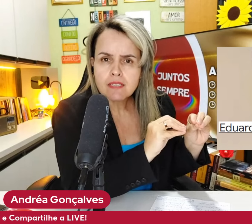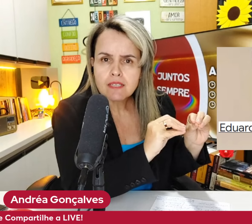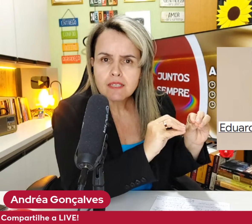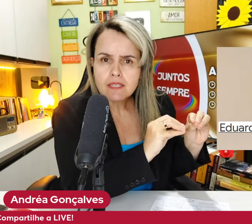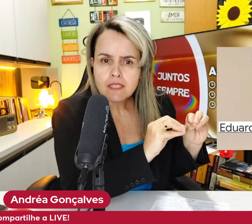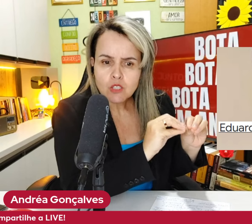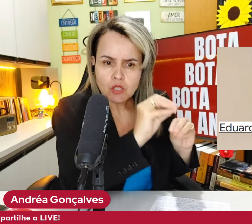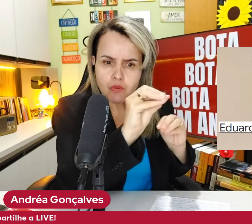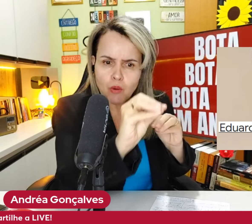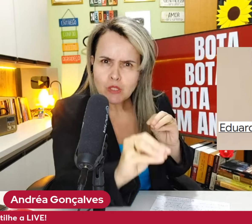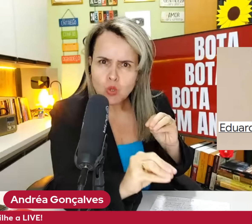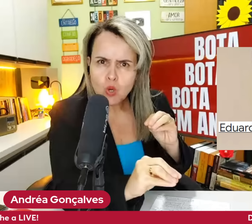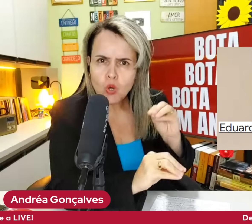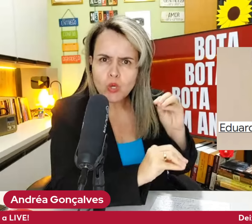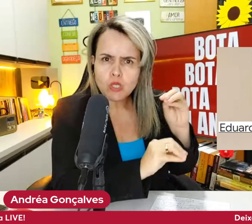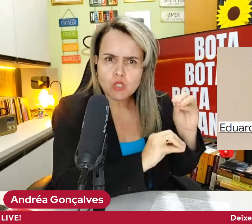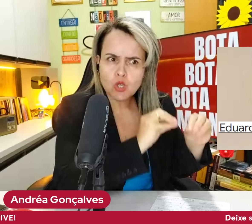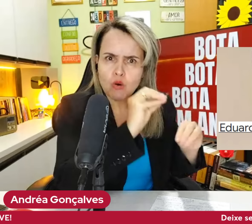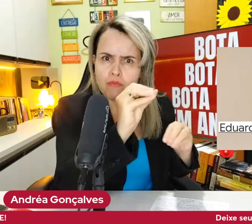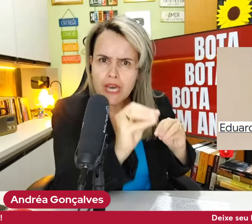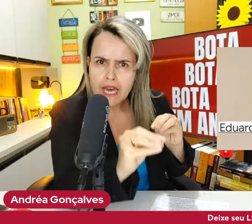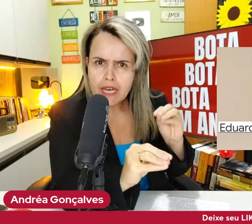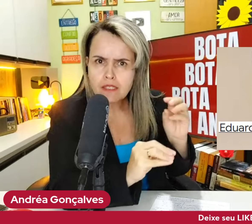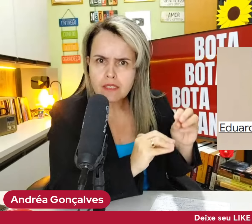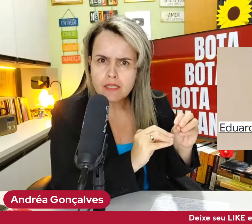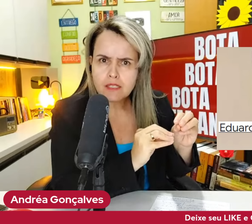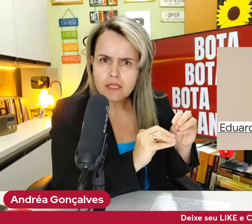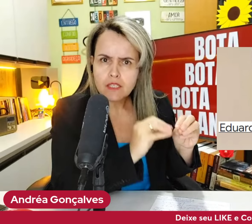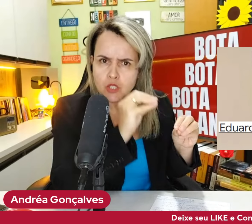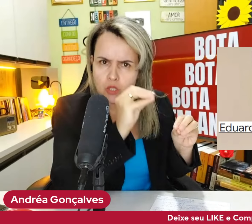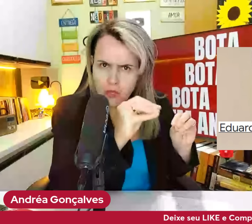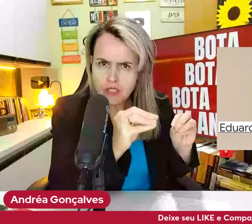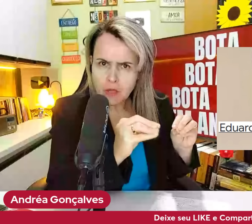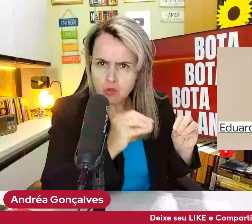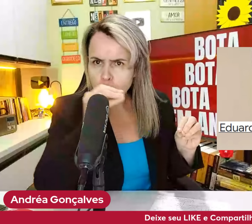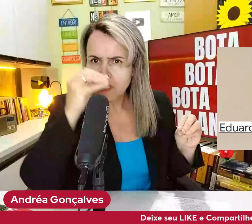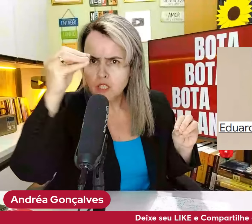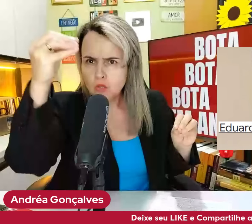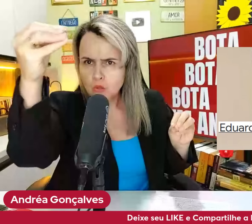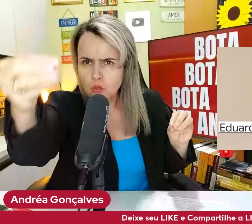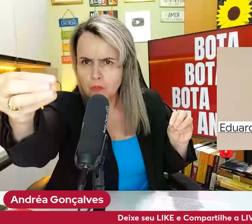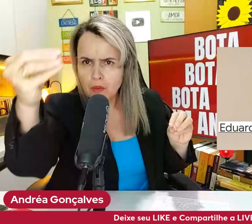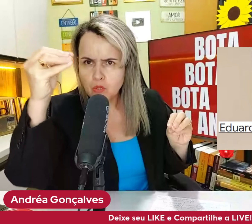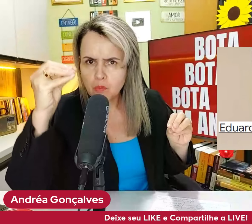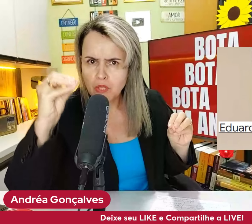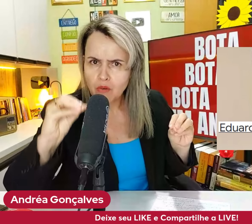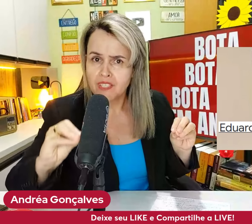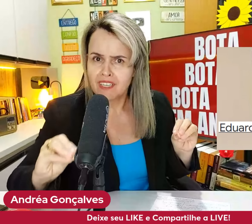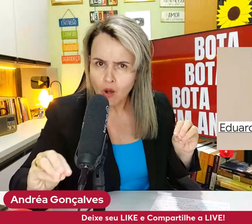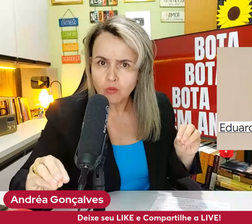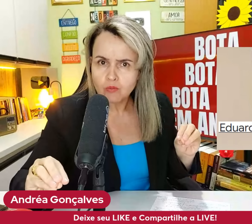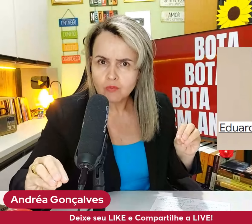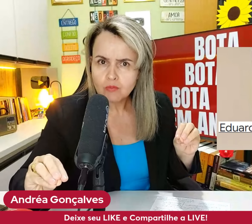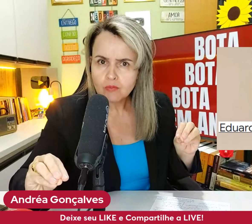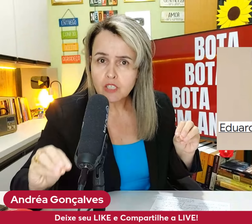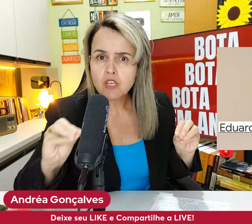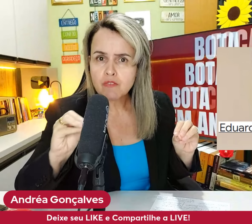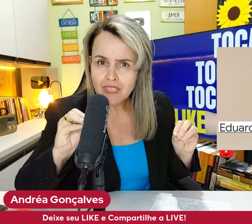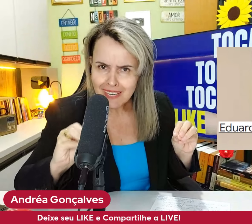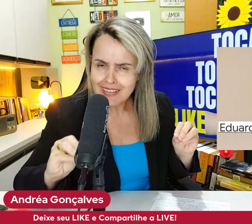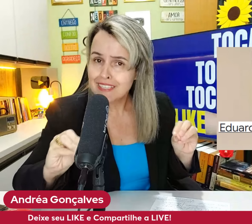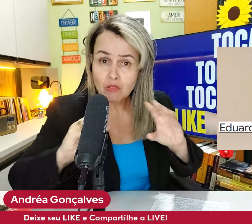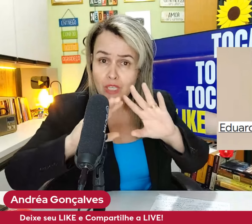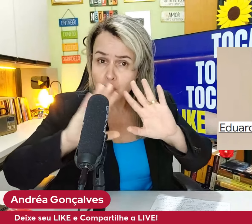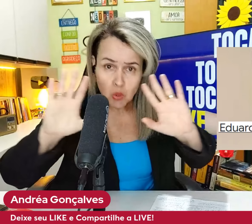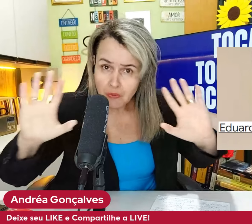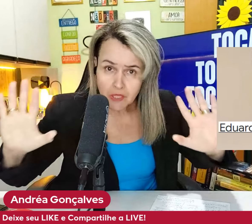GB de informações de conversas de por exemplo de um Ministro do Supremo Tribunal Federal Isso